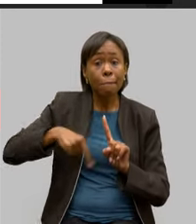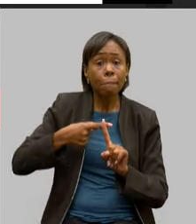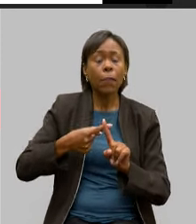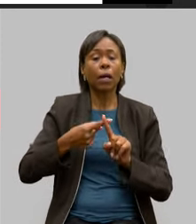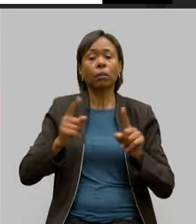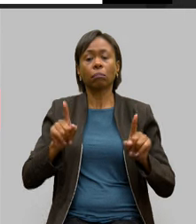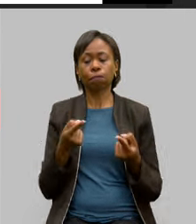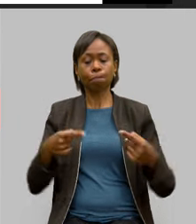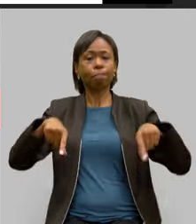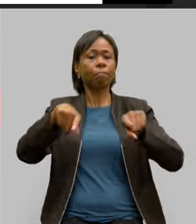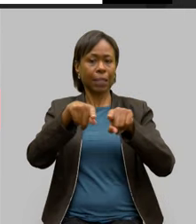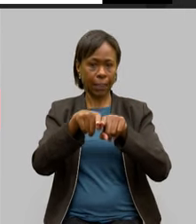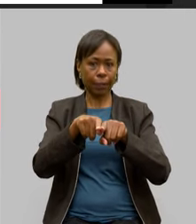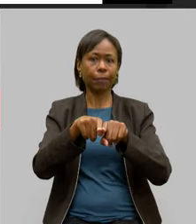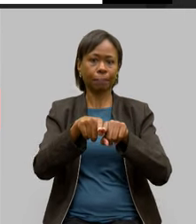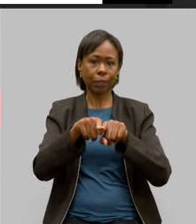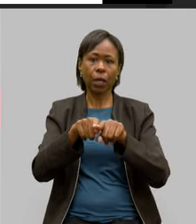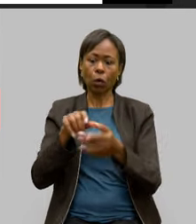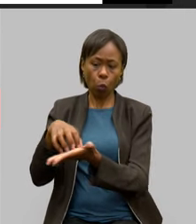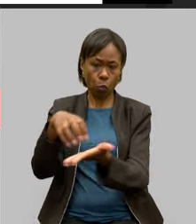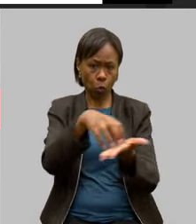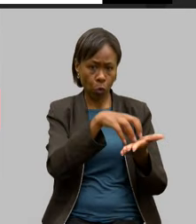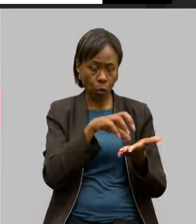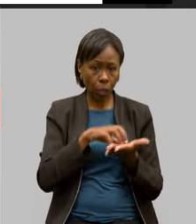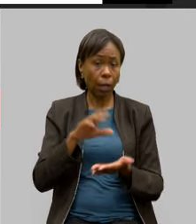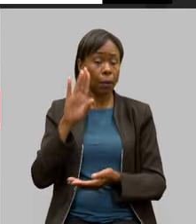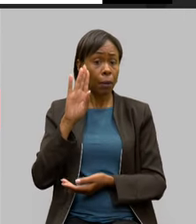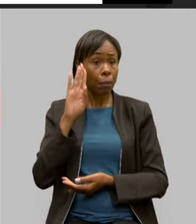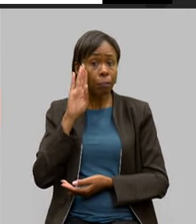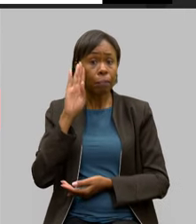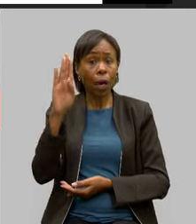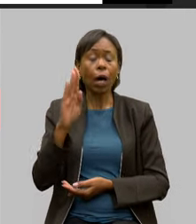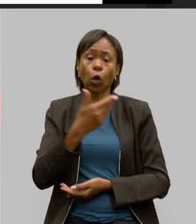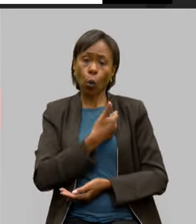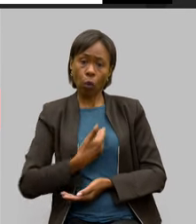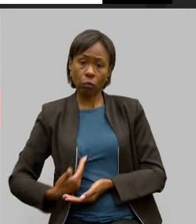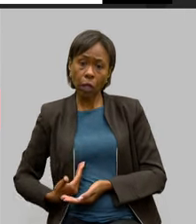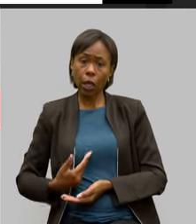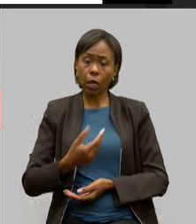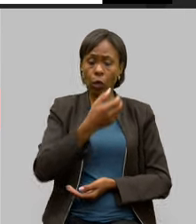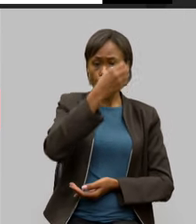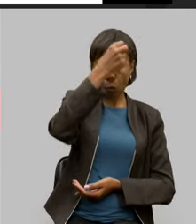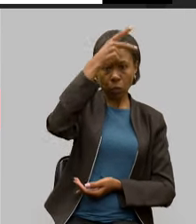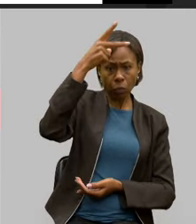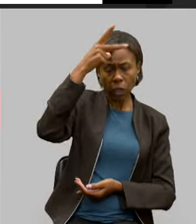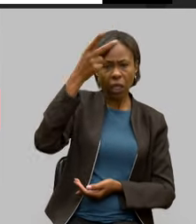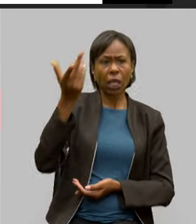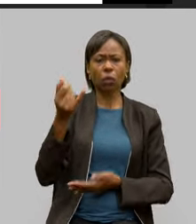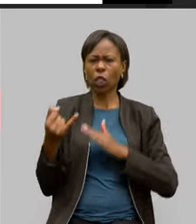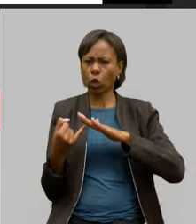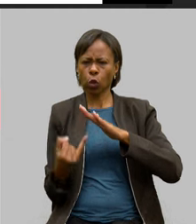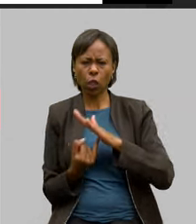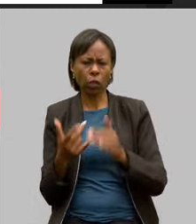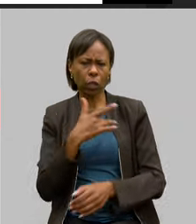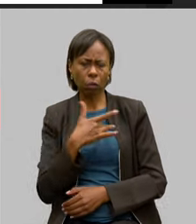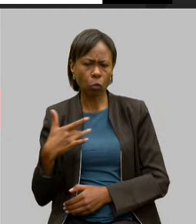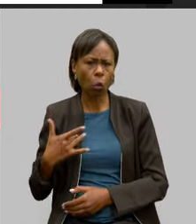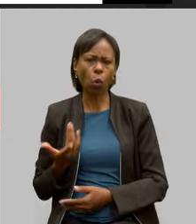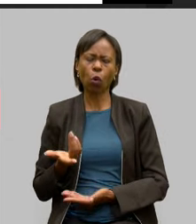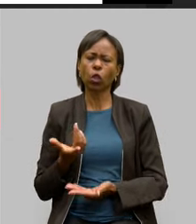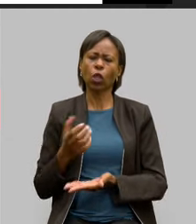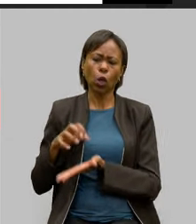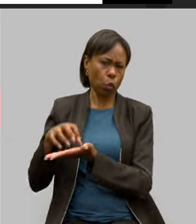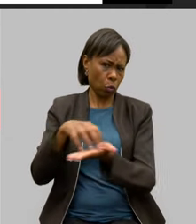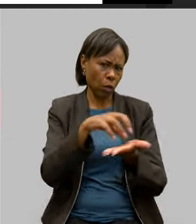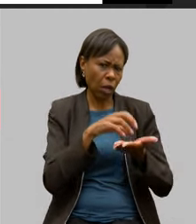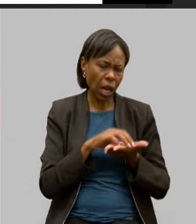todo funcione em especial eh eh entre os governos municípios instituições de saúde organizações da sociedade civil as